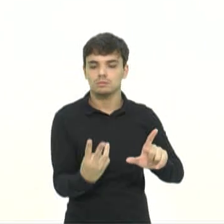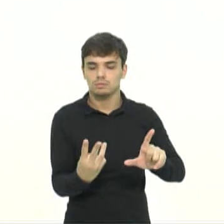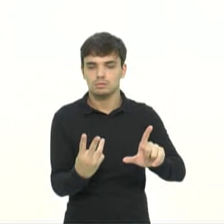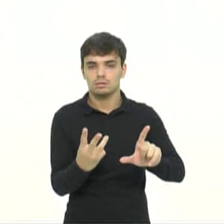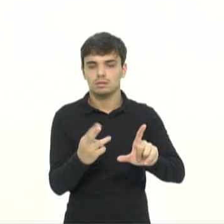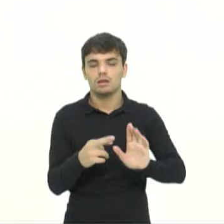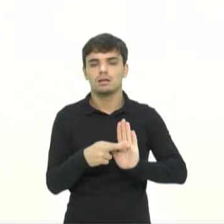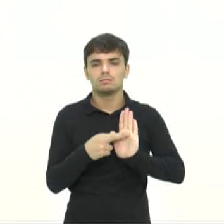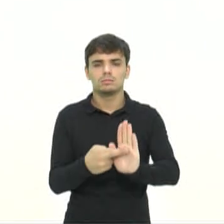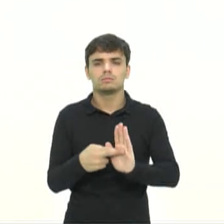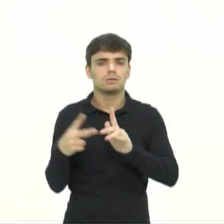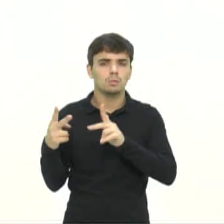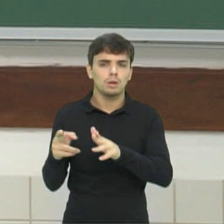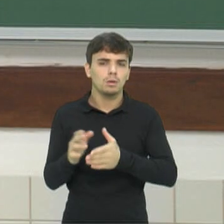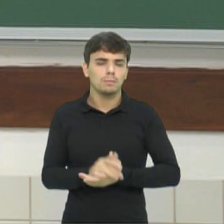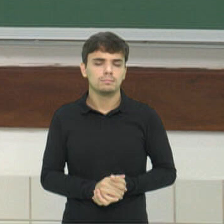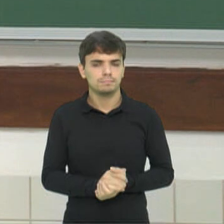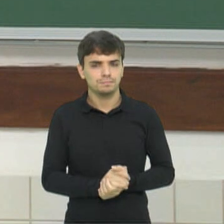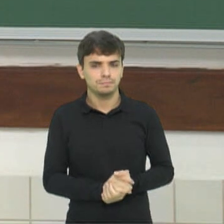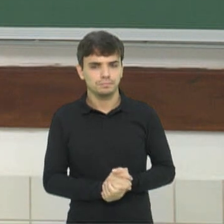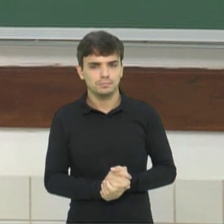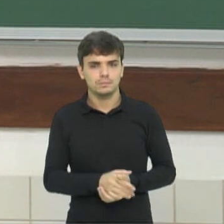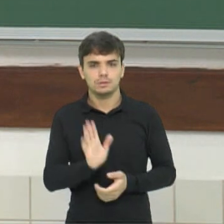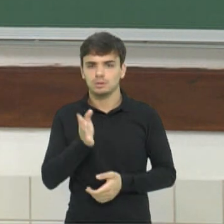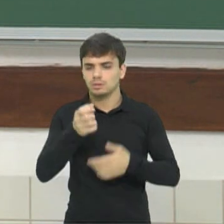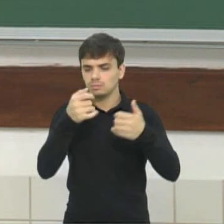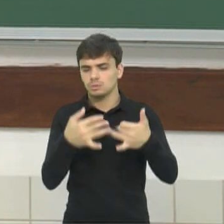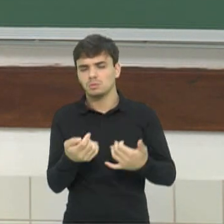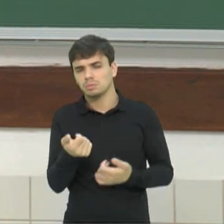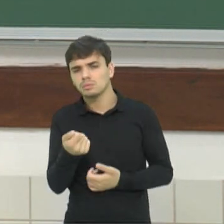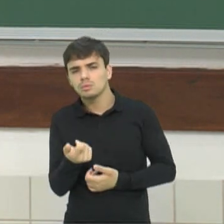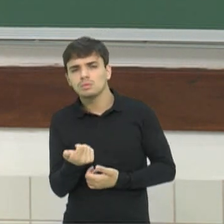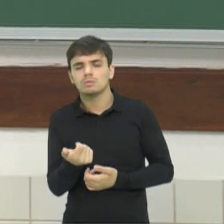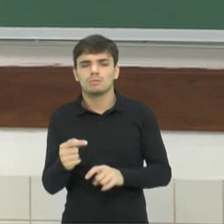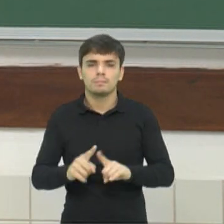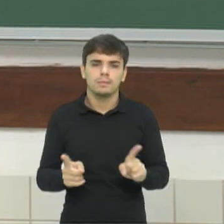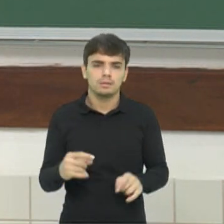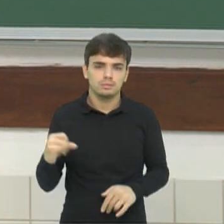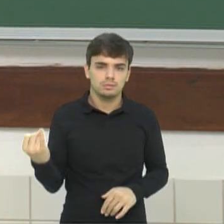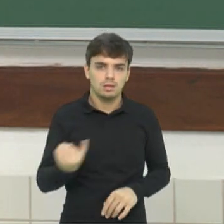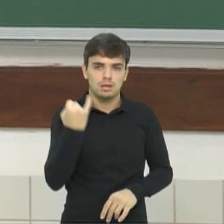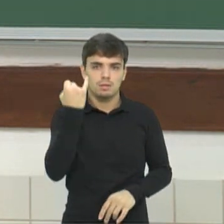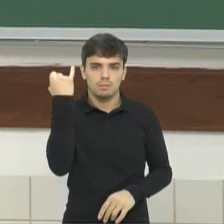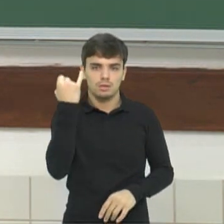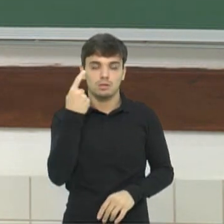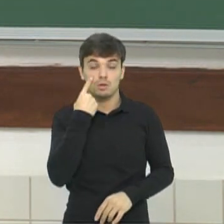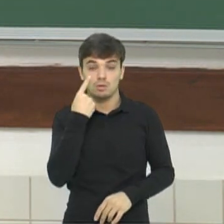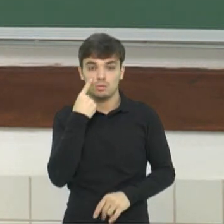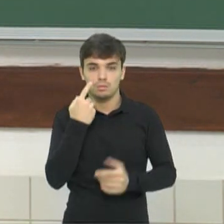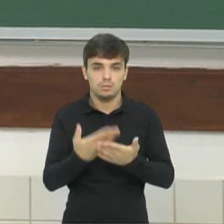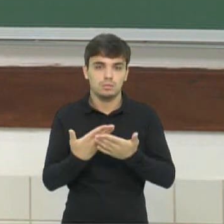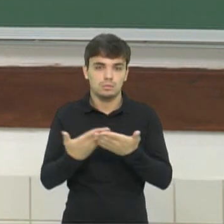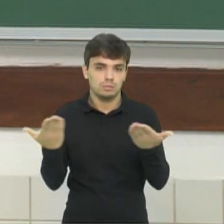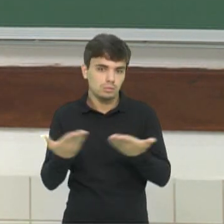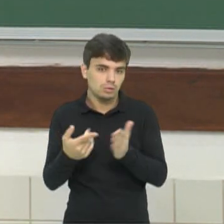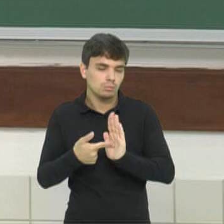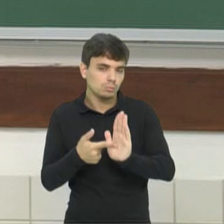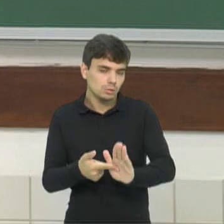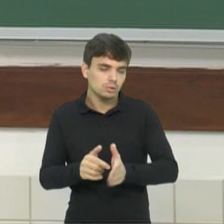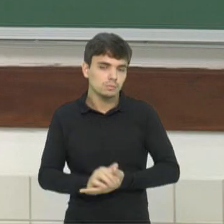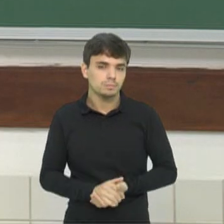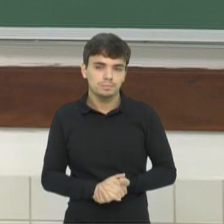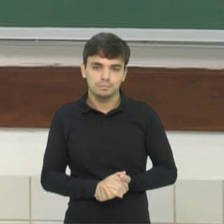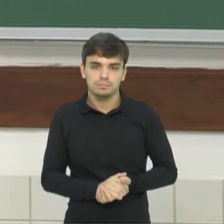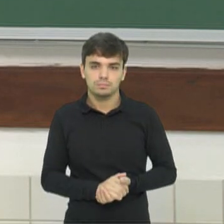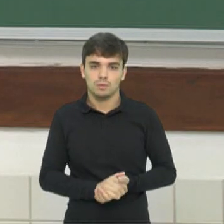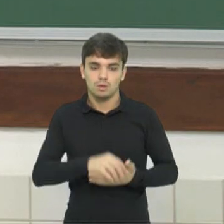são respectivamente. A gente não falou muito sobre esse gráfico, né, mas ele é importante, por isso que eu trouxe ele para vocês aqui nessa aula hoje, né? Então, analisem as